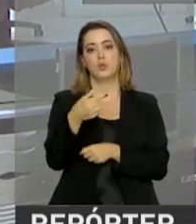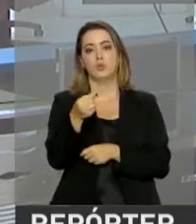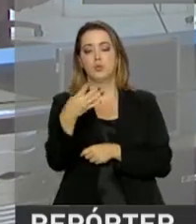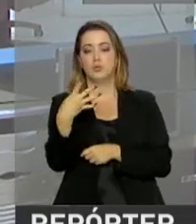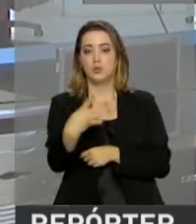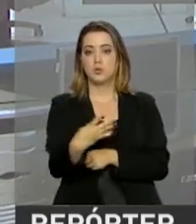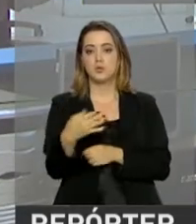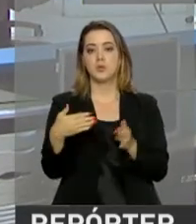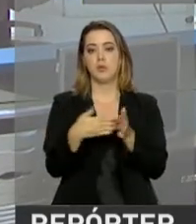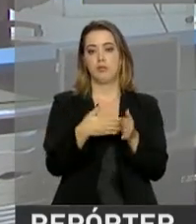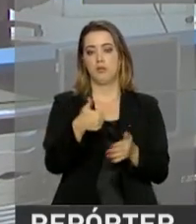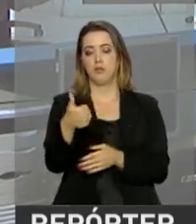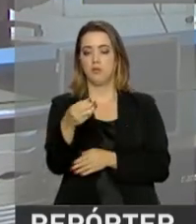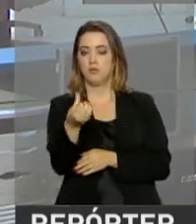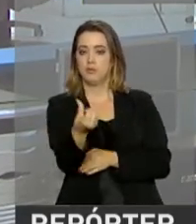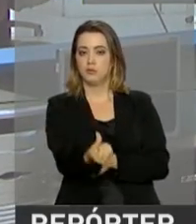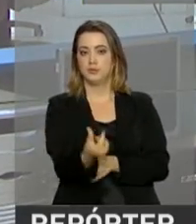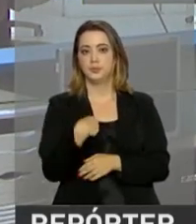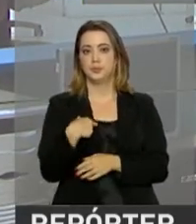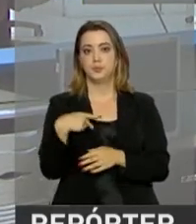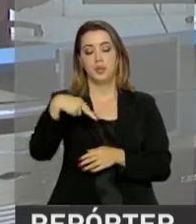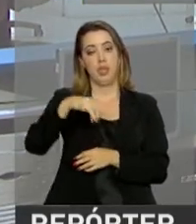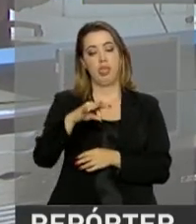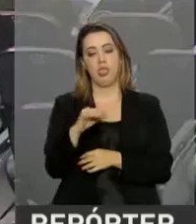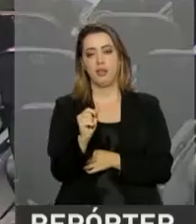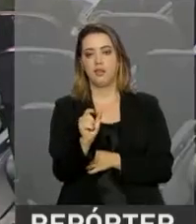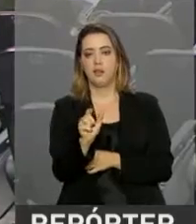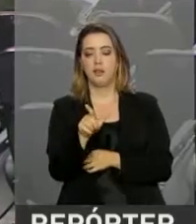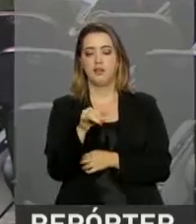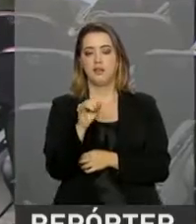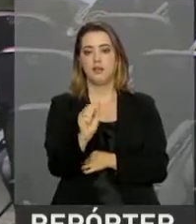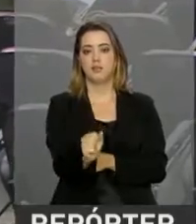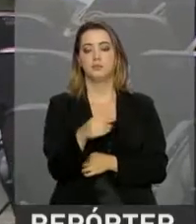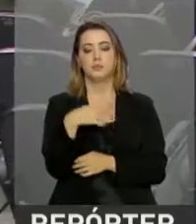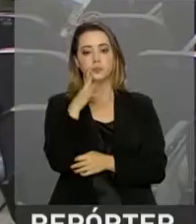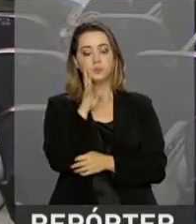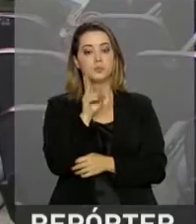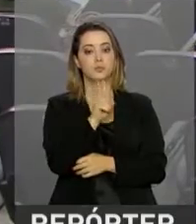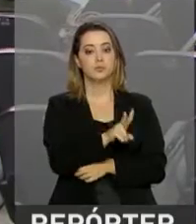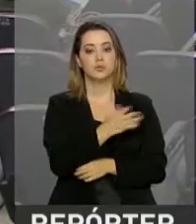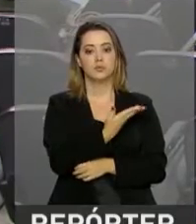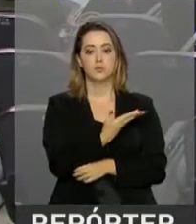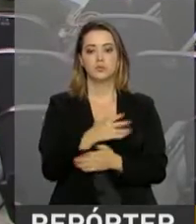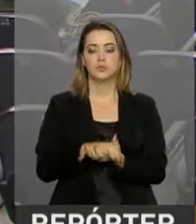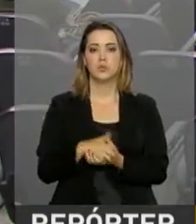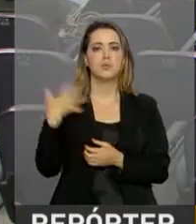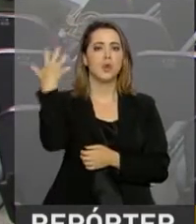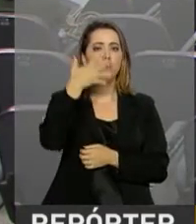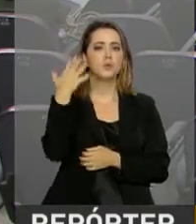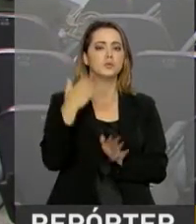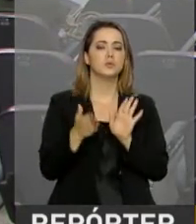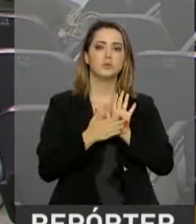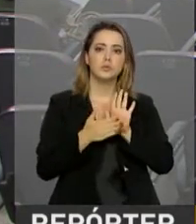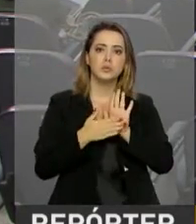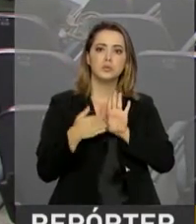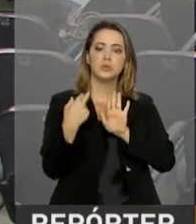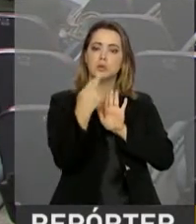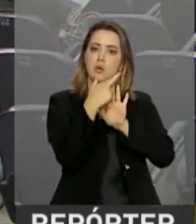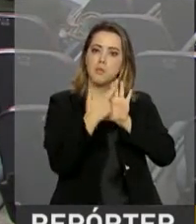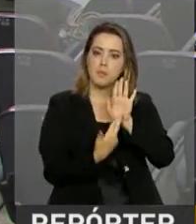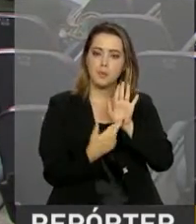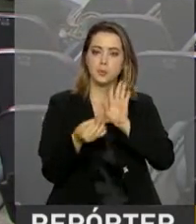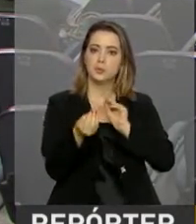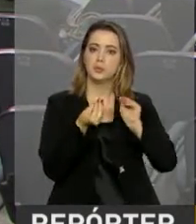2014-2016. A repórter Natália Mello acompanhou. O seminário apresentou o relatório de monitoramento do